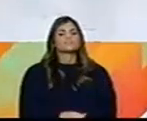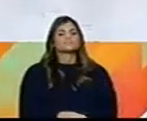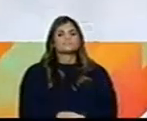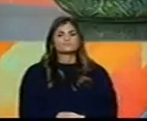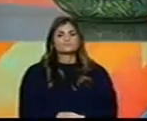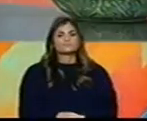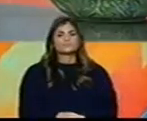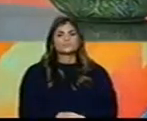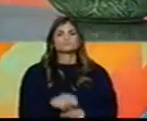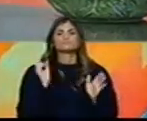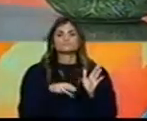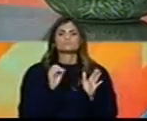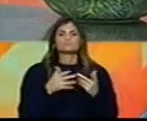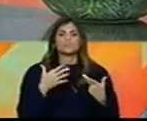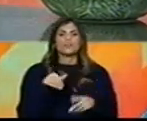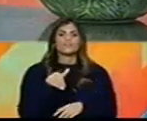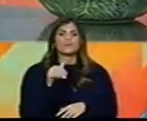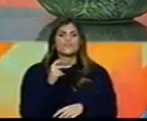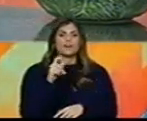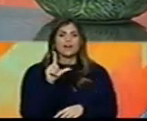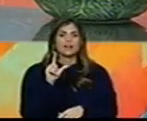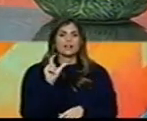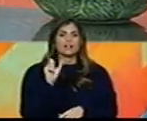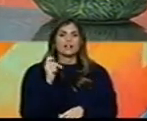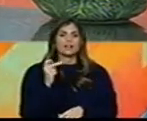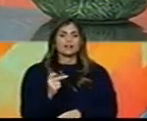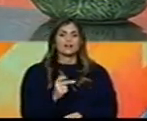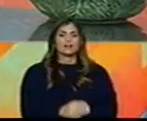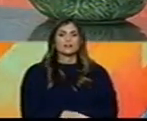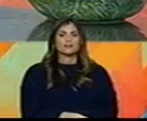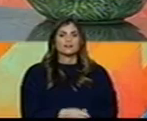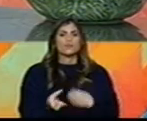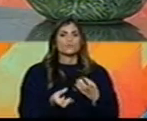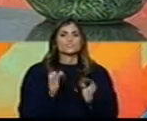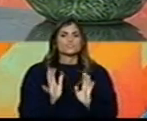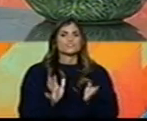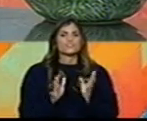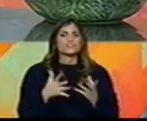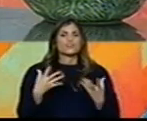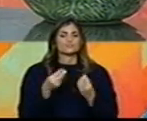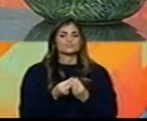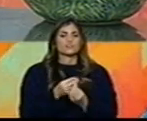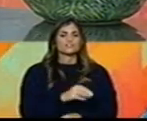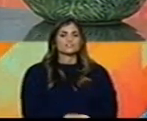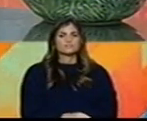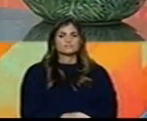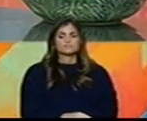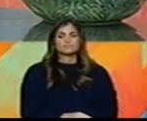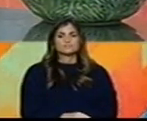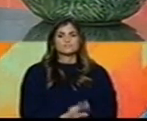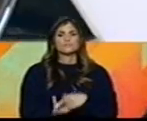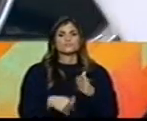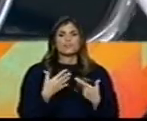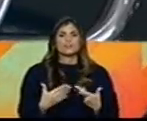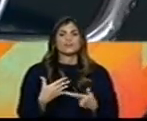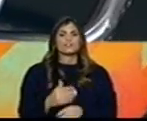os ingredientes todos e agora vou para a alga. Agora, ali, já está cozidinha a alga. Agora é só pôr lá. Portanto, é misturar, não